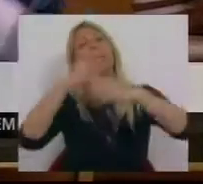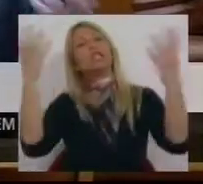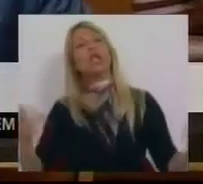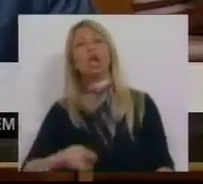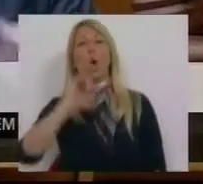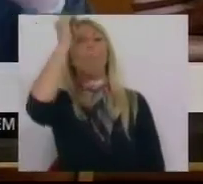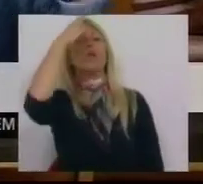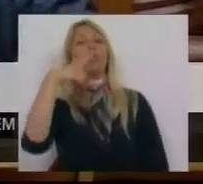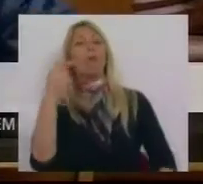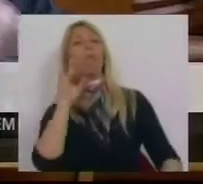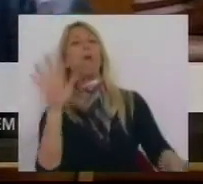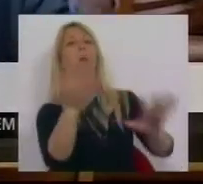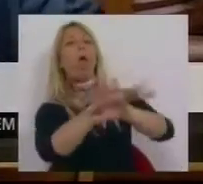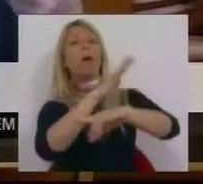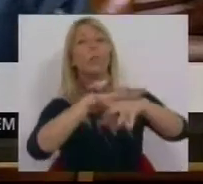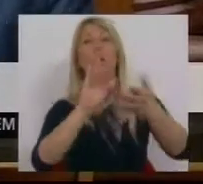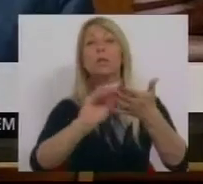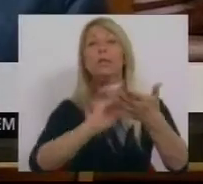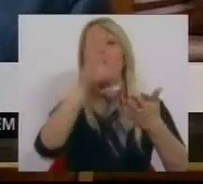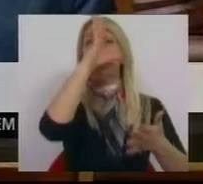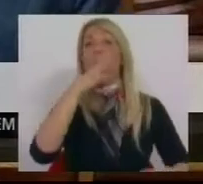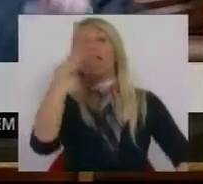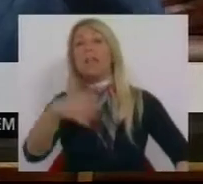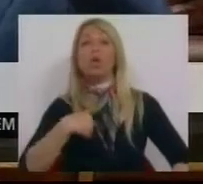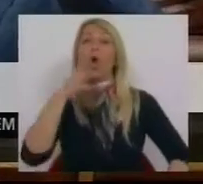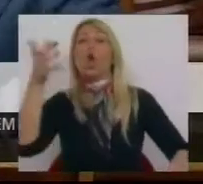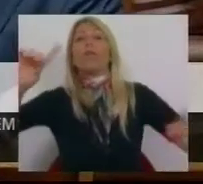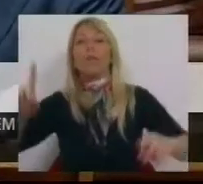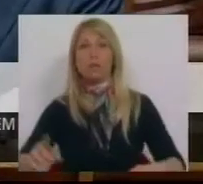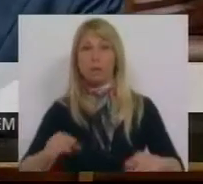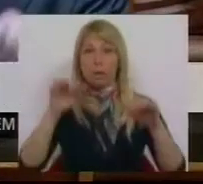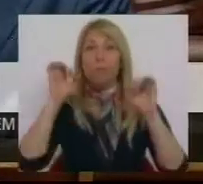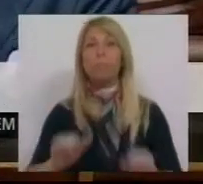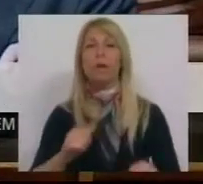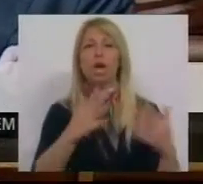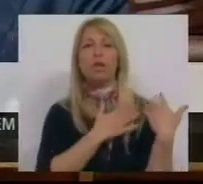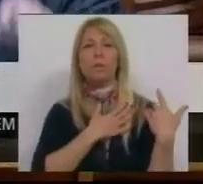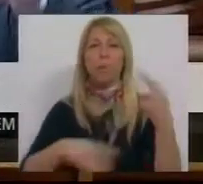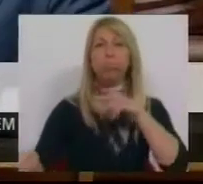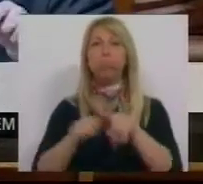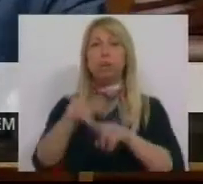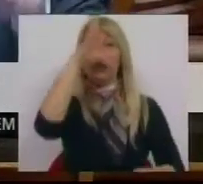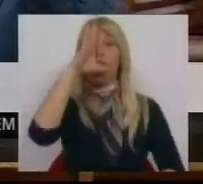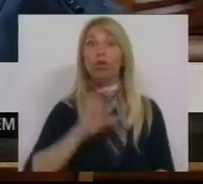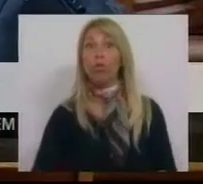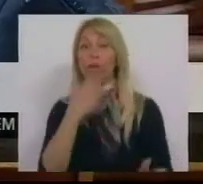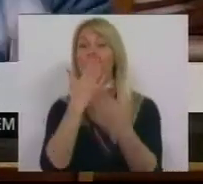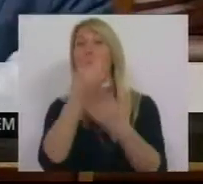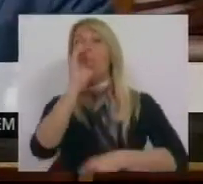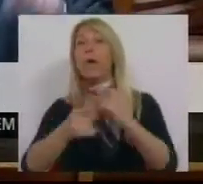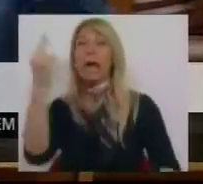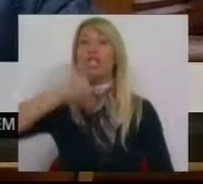meio entrapada sobre um Secretário de Estado que disse ou deixou de dizer, trata-se da responsabilidade política do Governo perante aquilo que é uma